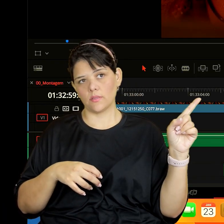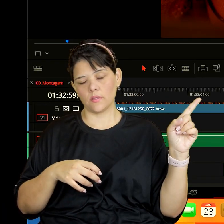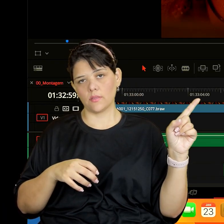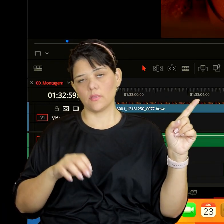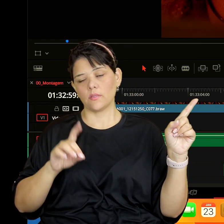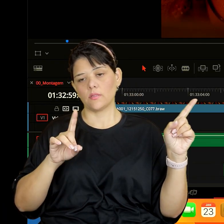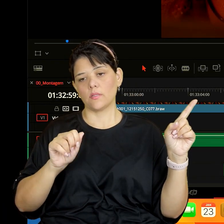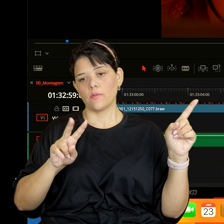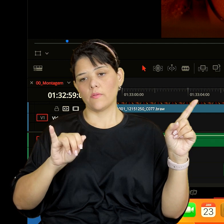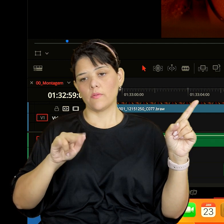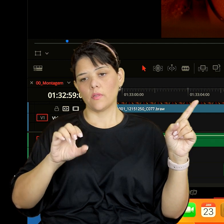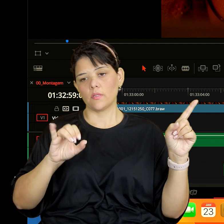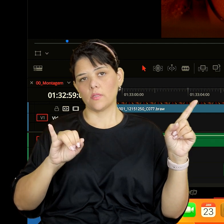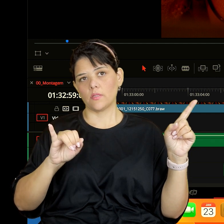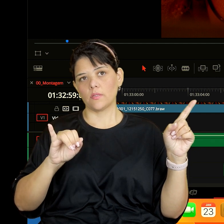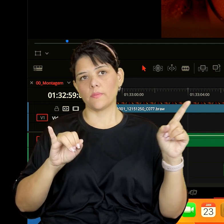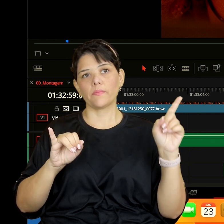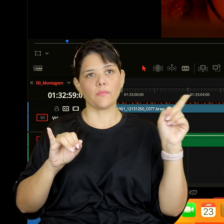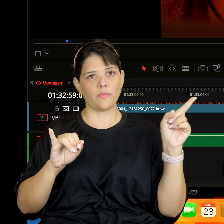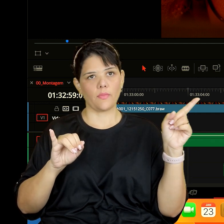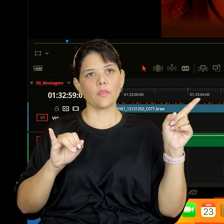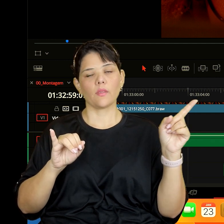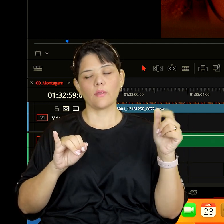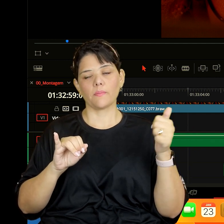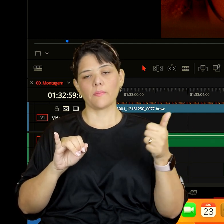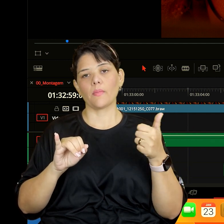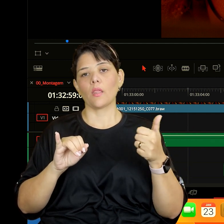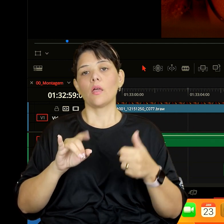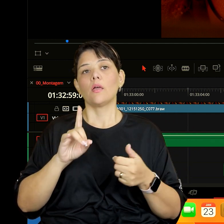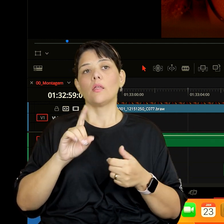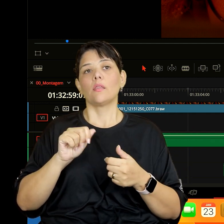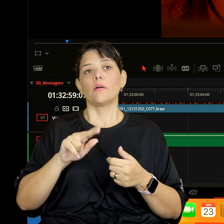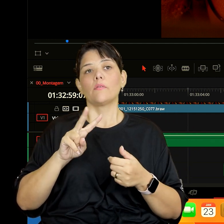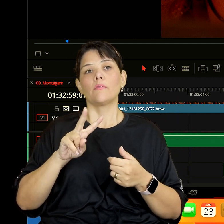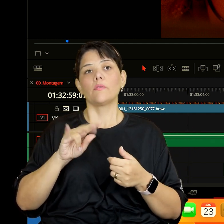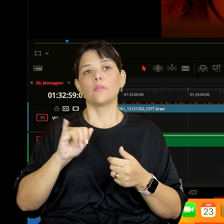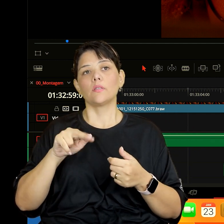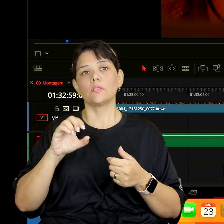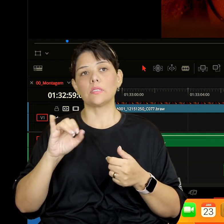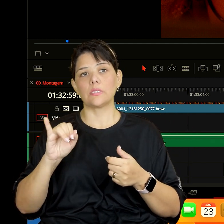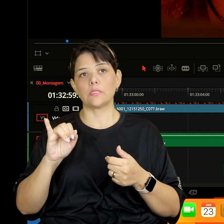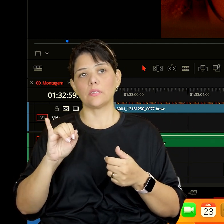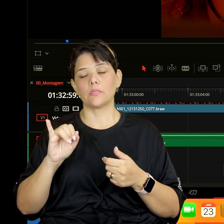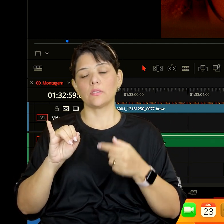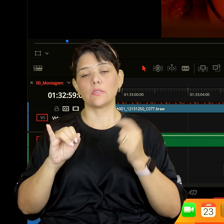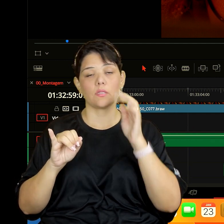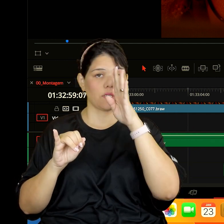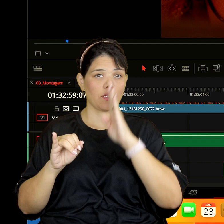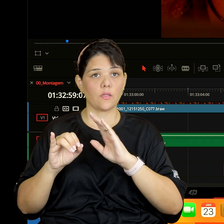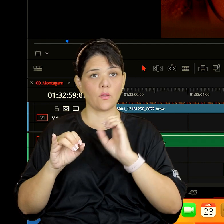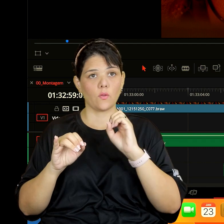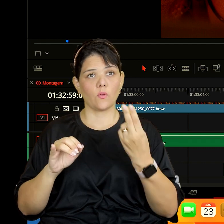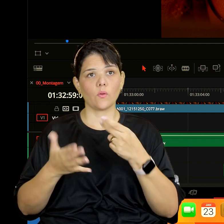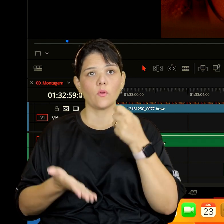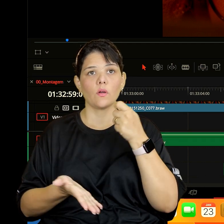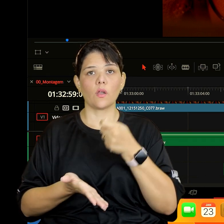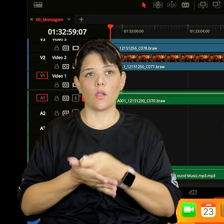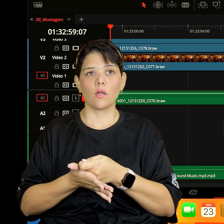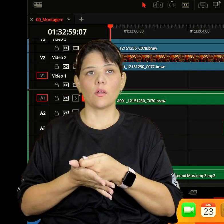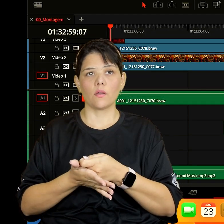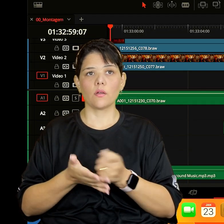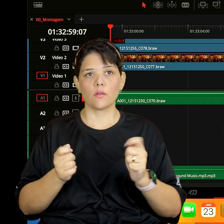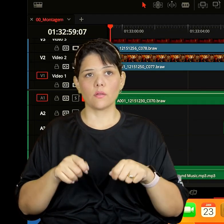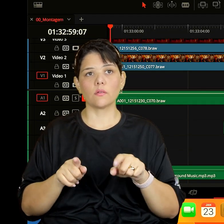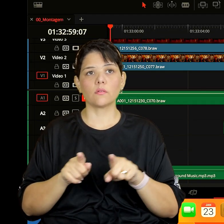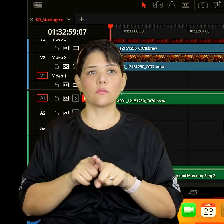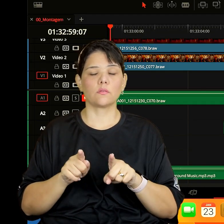Blackmagic. Ele tem a versão gratuita e tem a versão paga. A versão paga tem algumas coisinhas a mais, mas a gratuita já segura